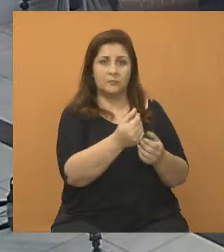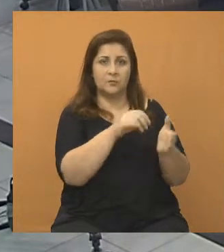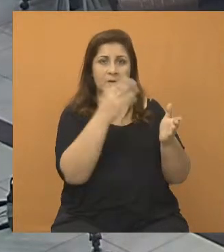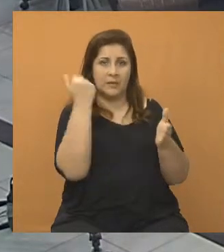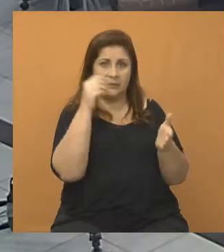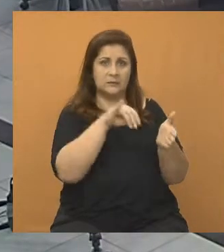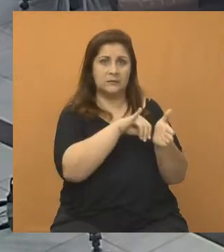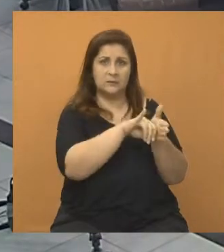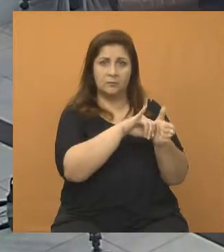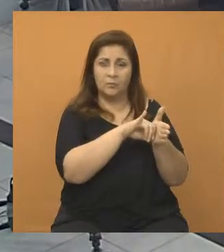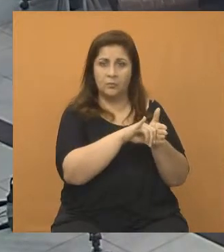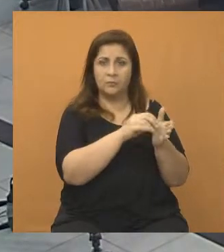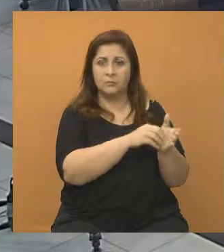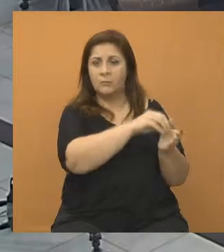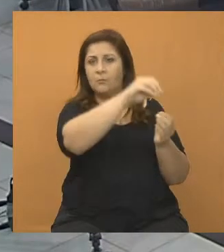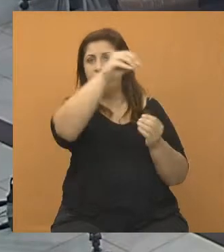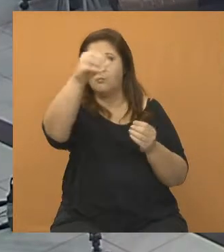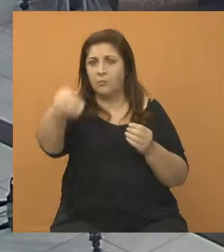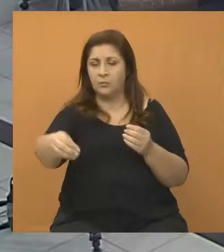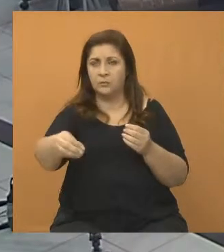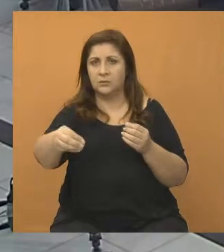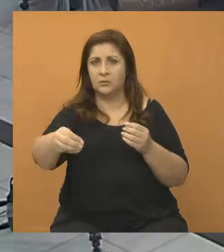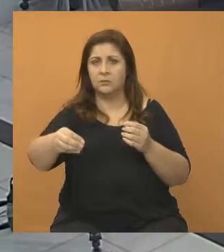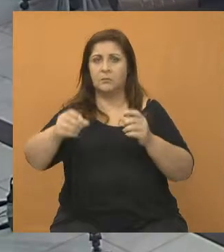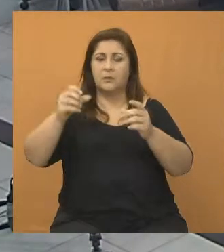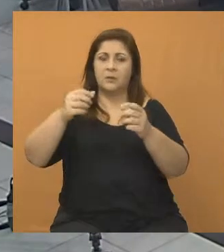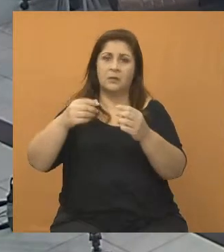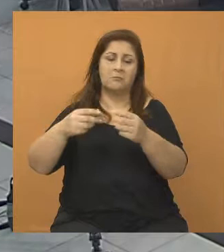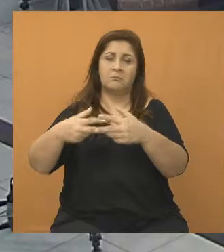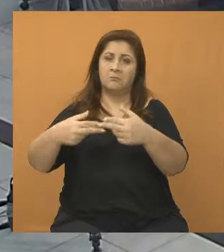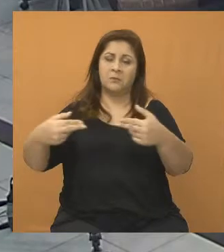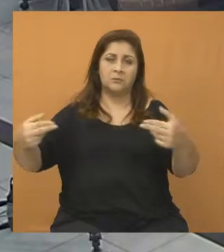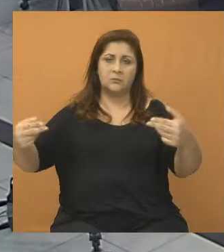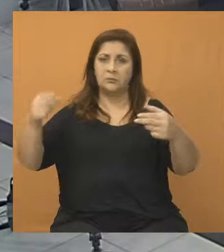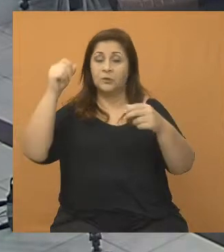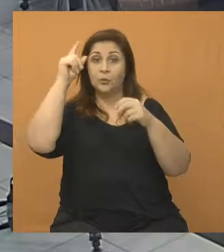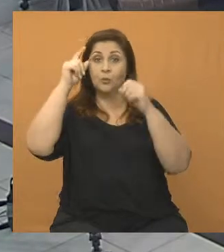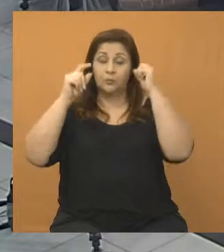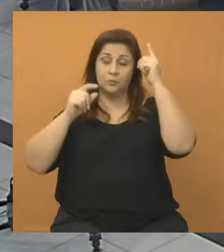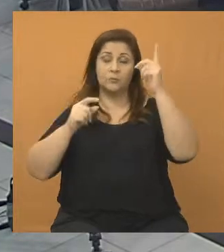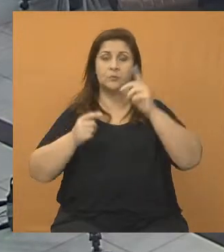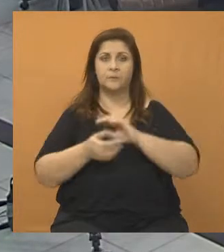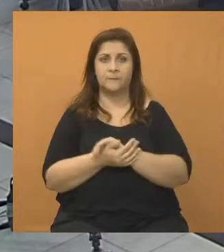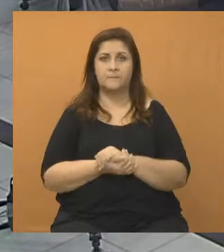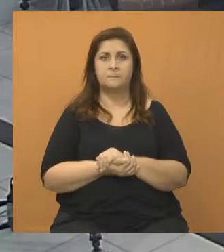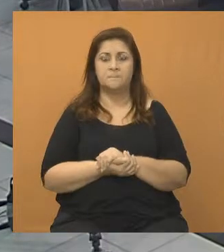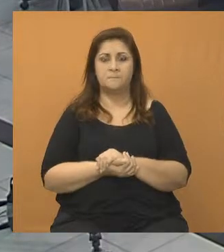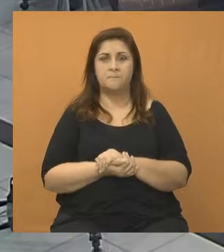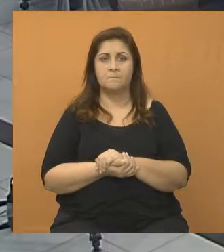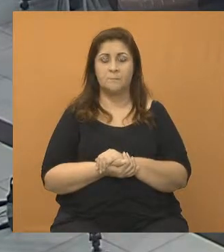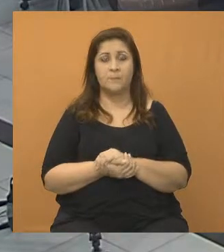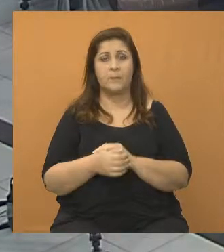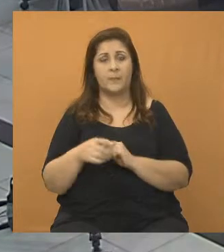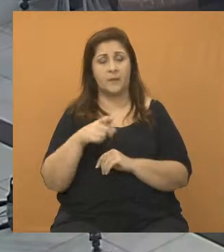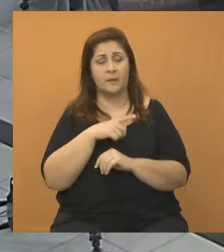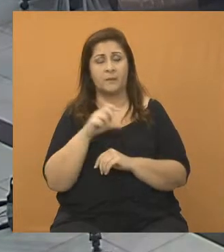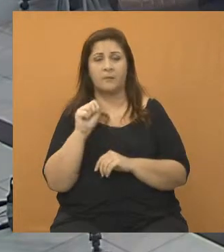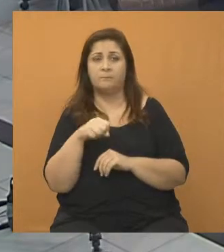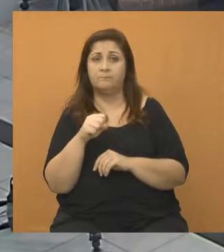é repassado via LIC para atividades culturais. Então, existe essa questão